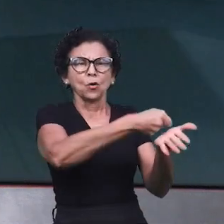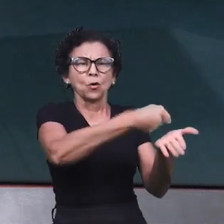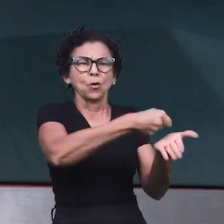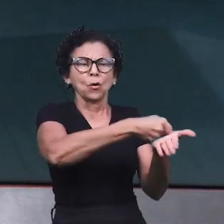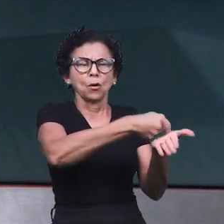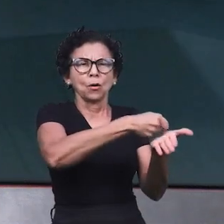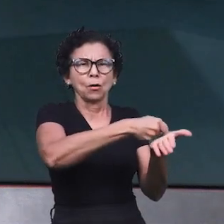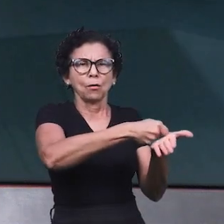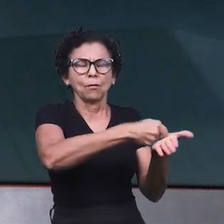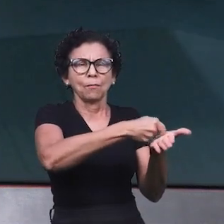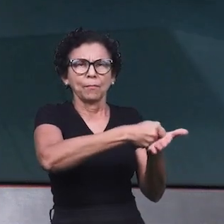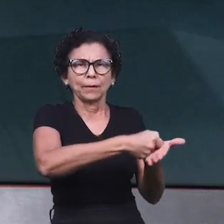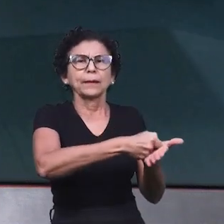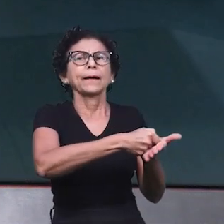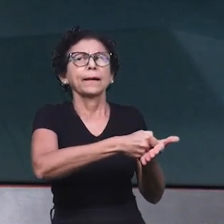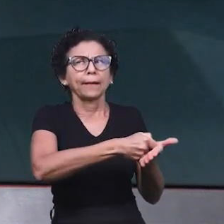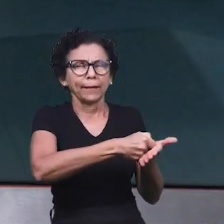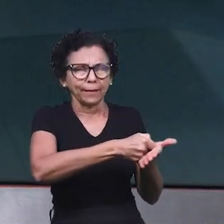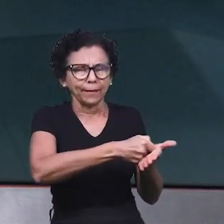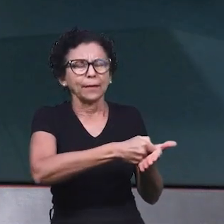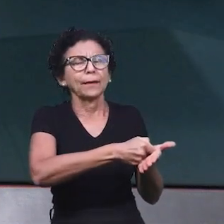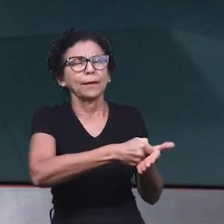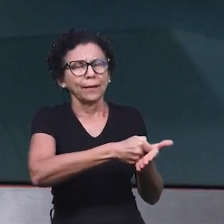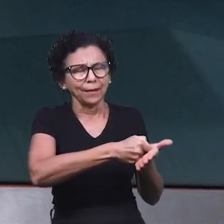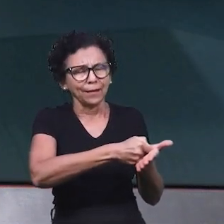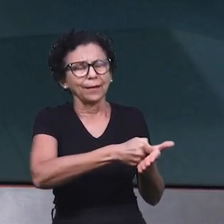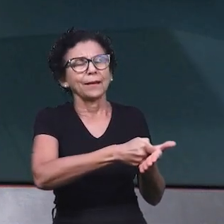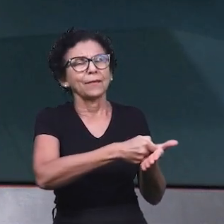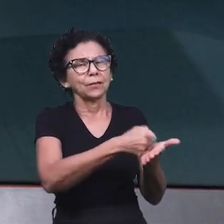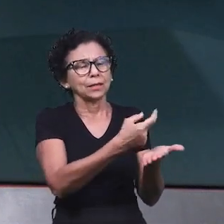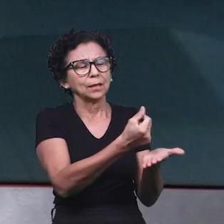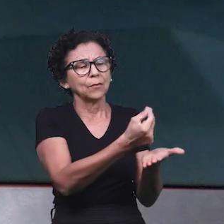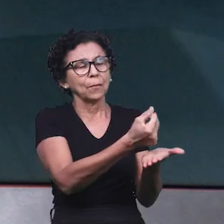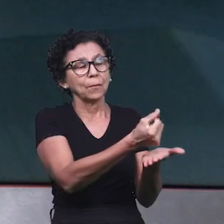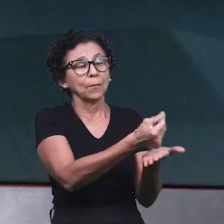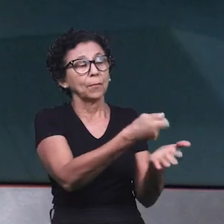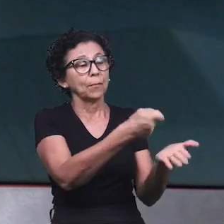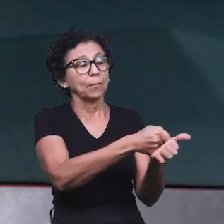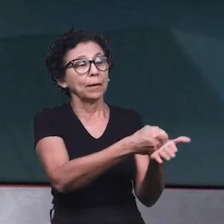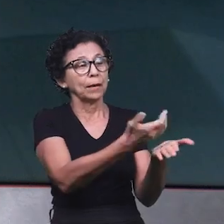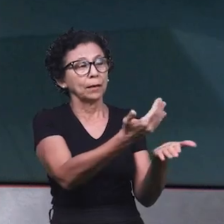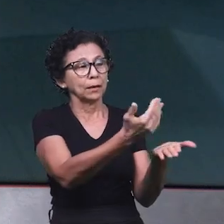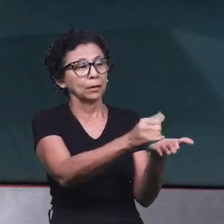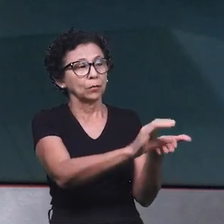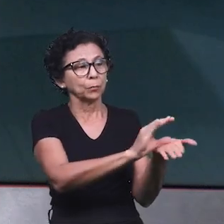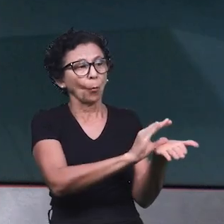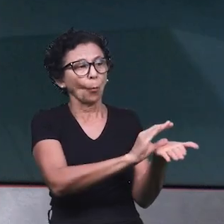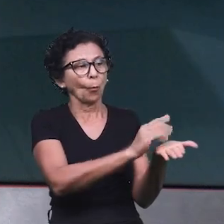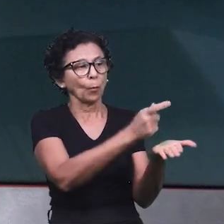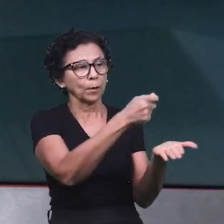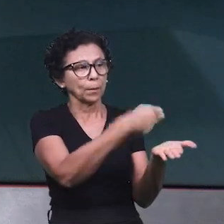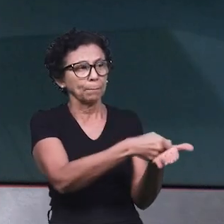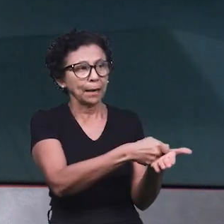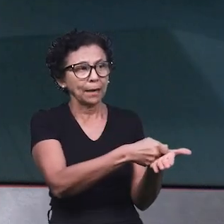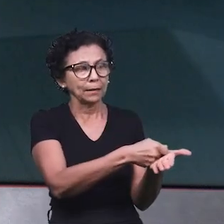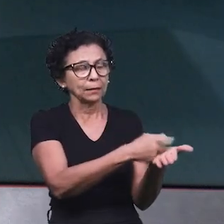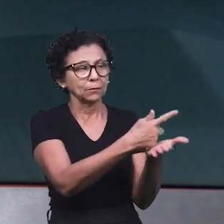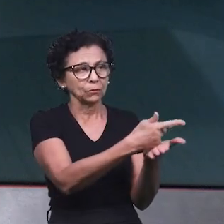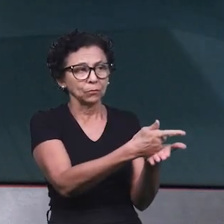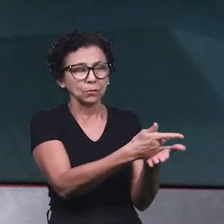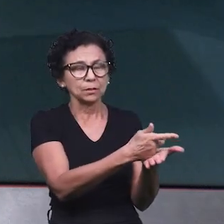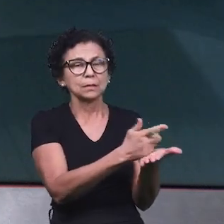de cobrança para ir em busca daqueles valores que não